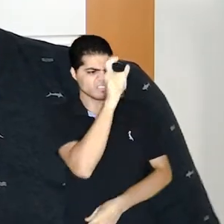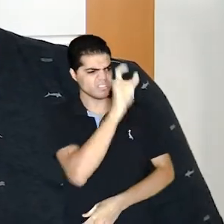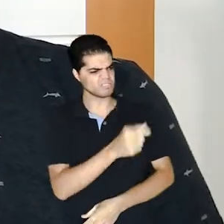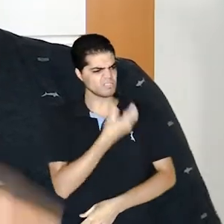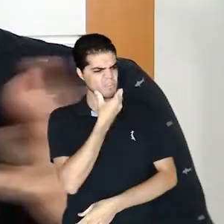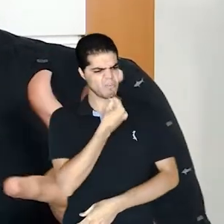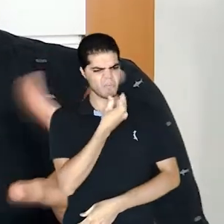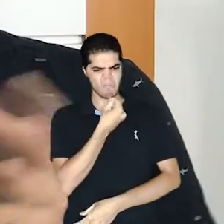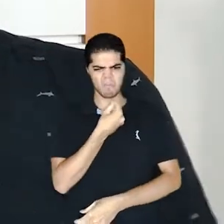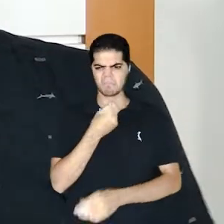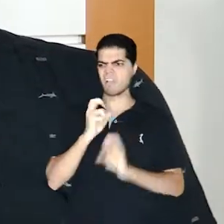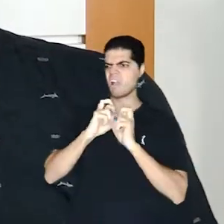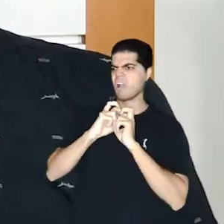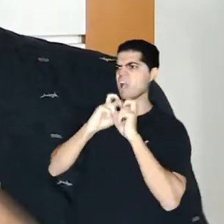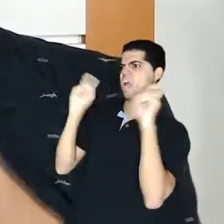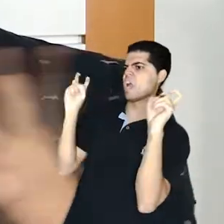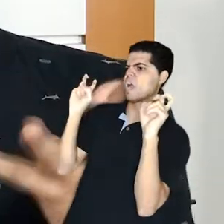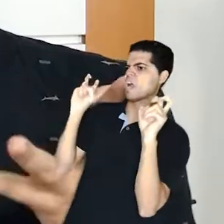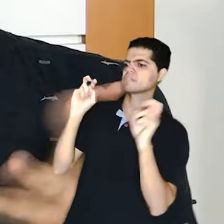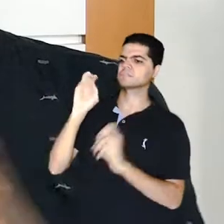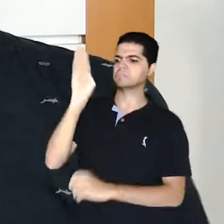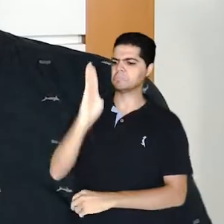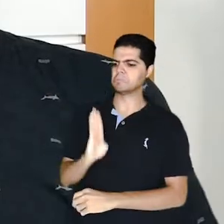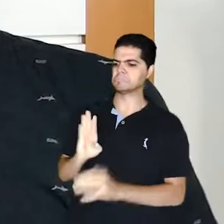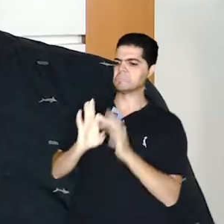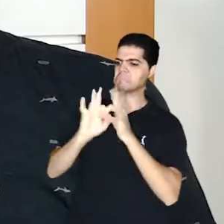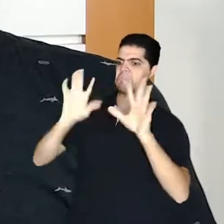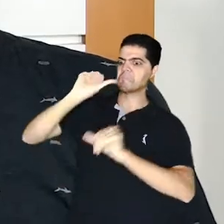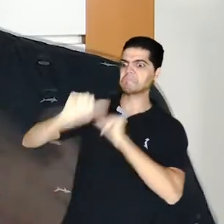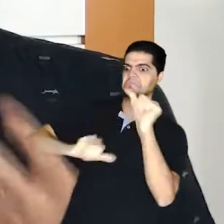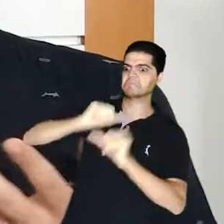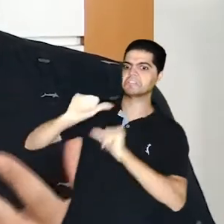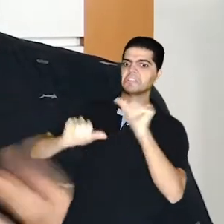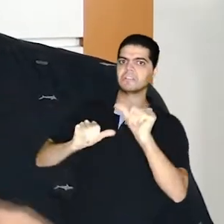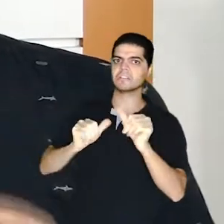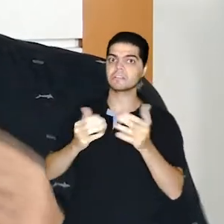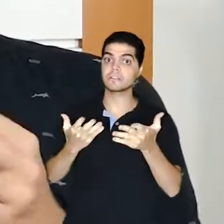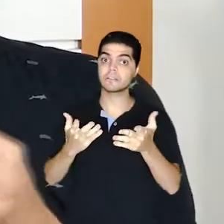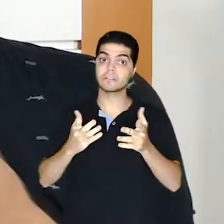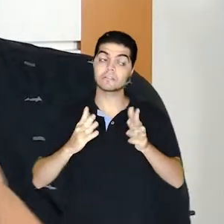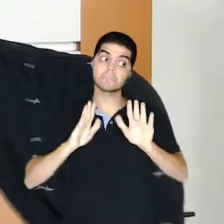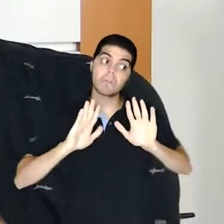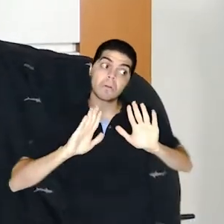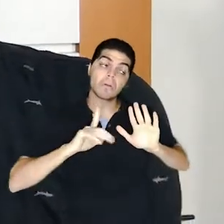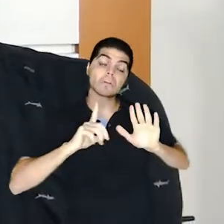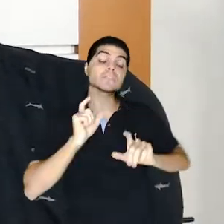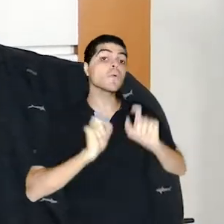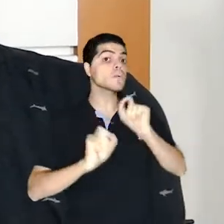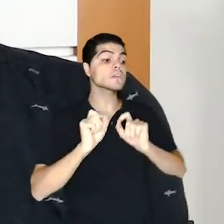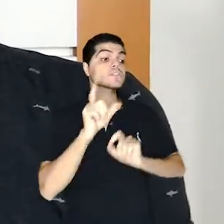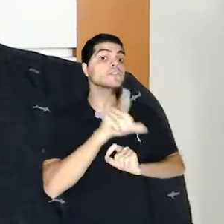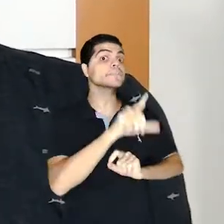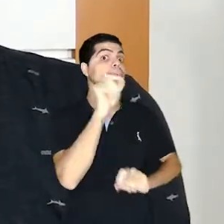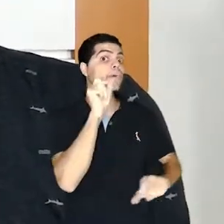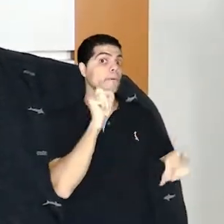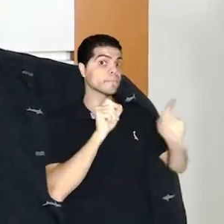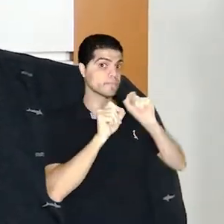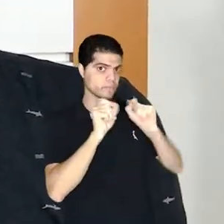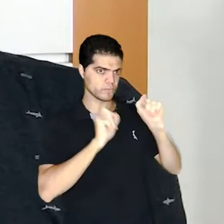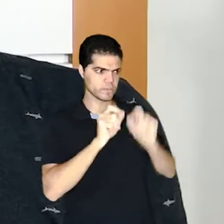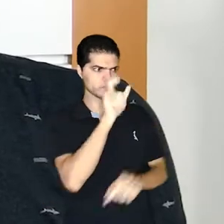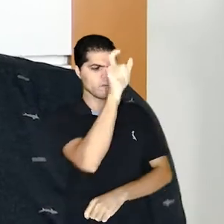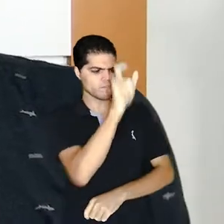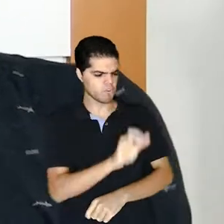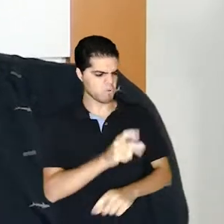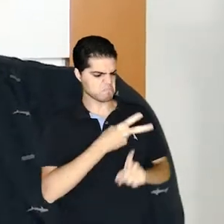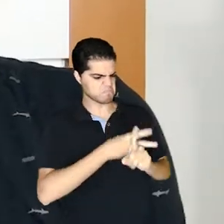seria capaz de dar um grito e transformar o Brasil inteiro em um país independente? Ocorre que, para fazer essa escolha de transformar o Dom Pedro em